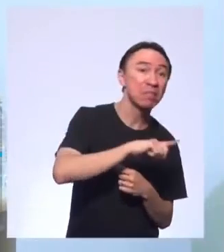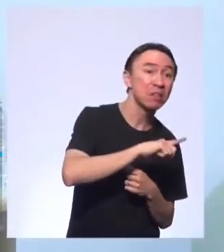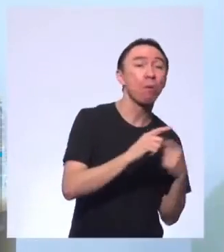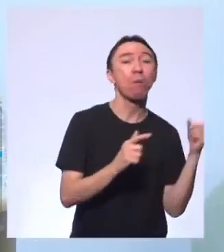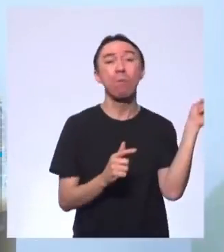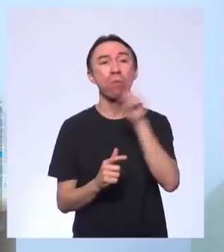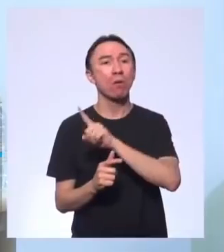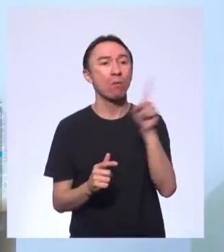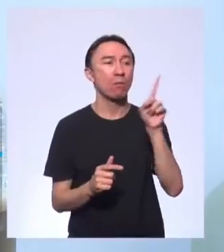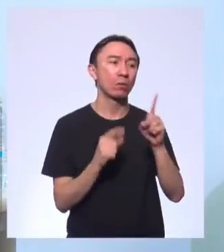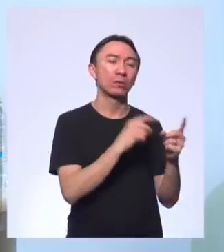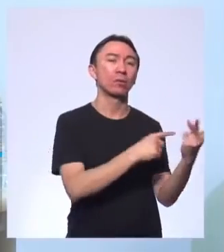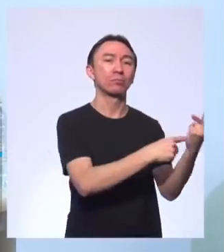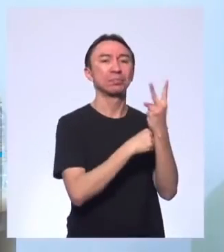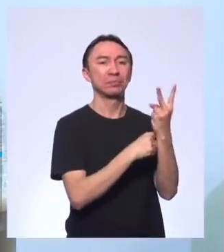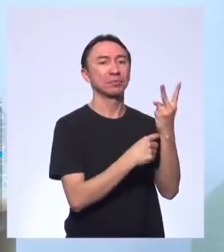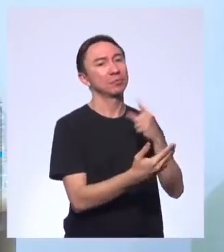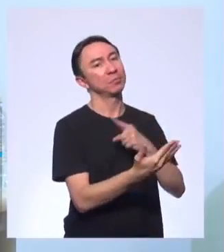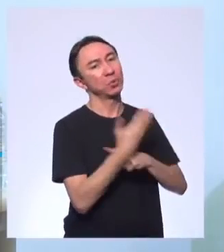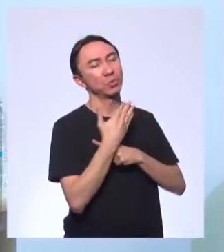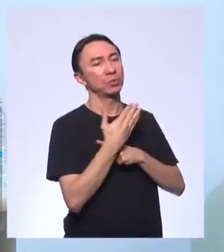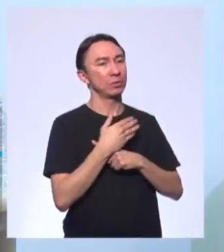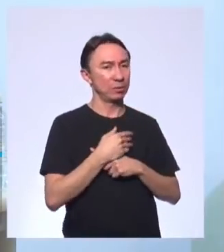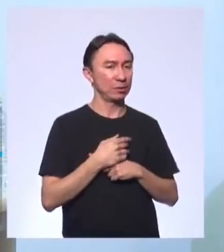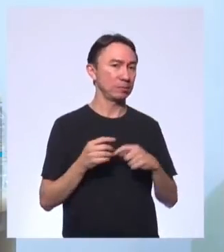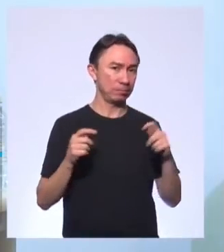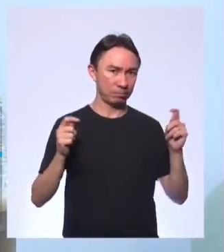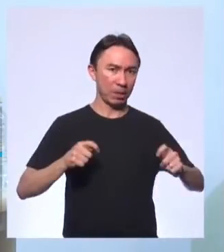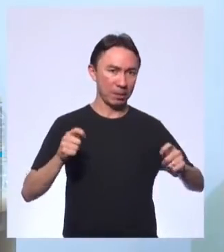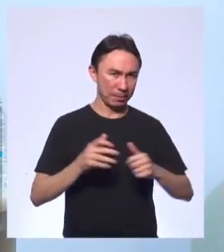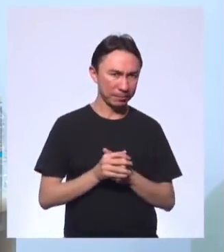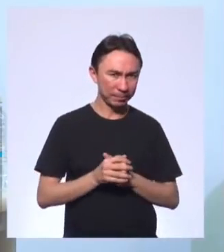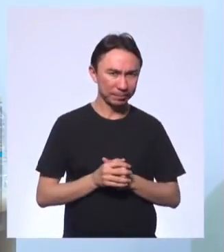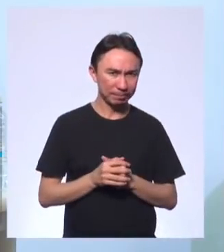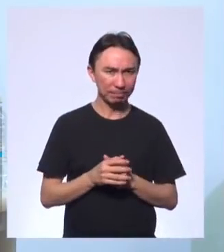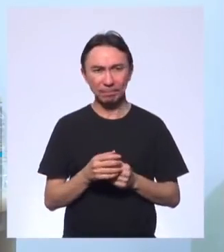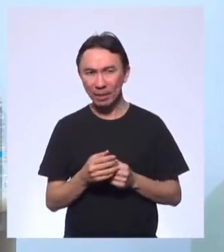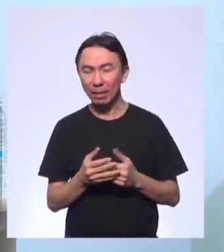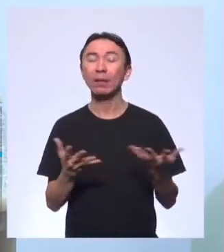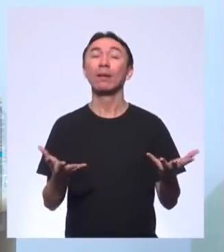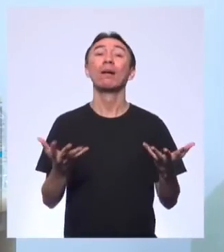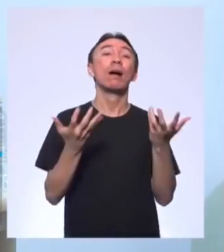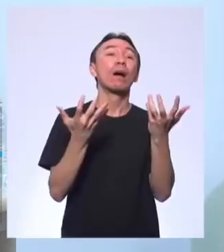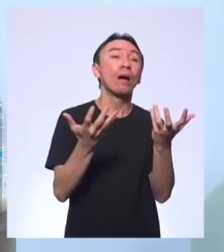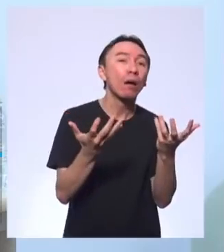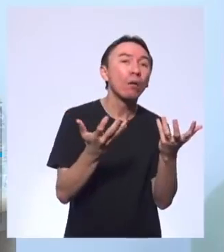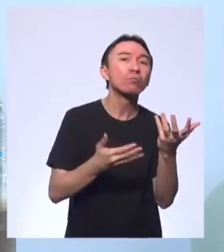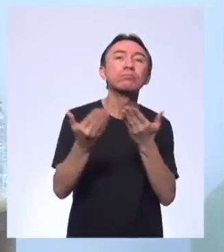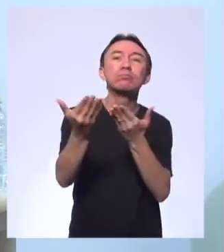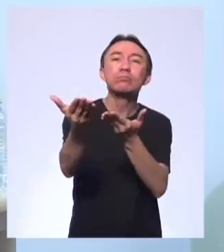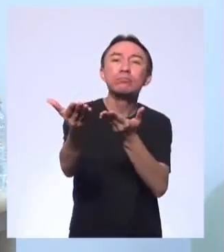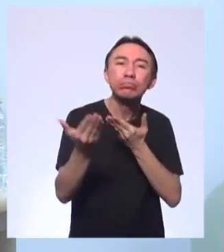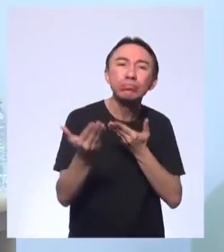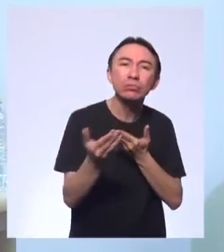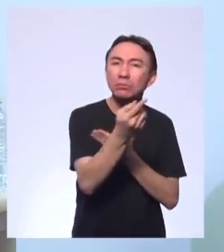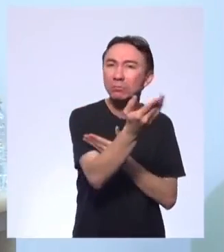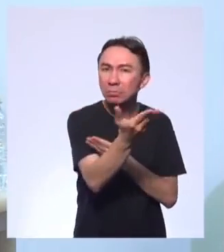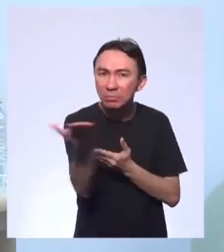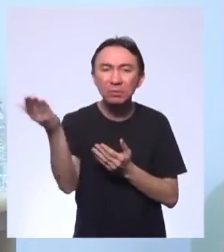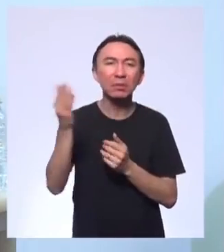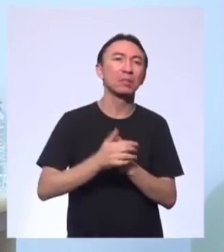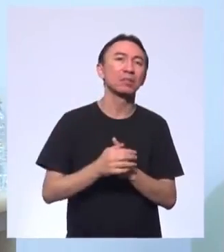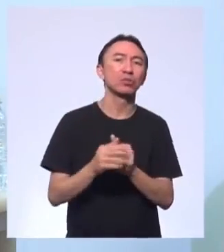da quantidade de como que tem essa interação. Então, eu quero fazer um convite para vocês pensarem com